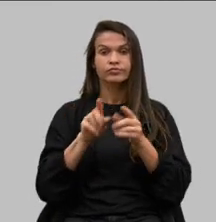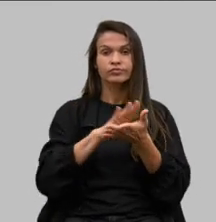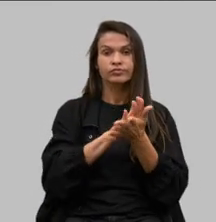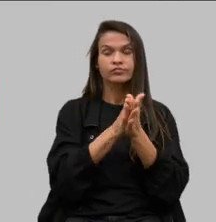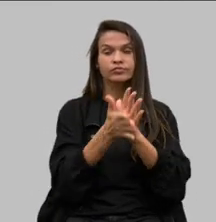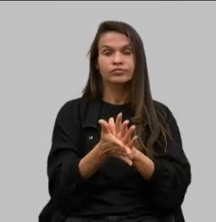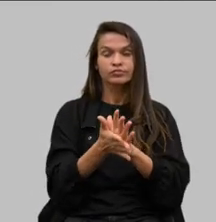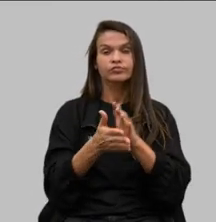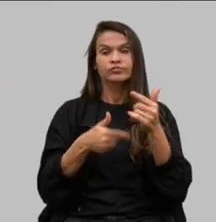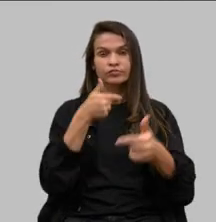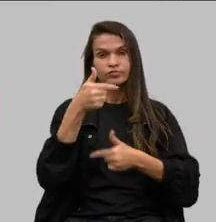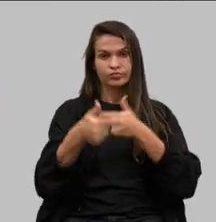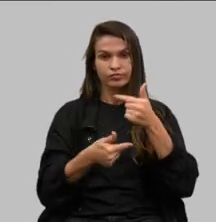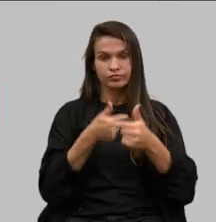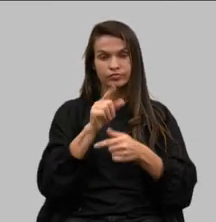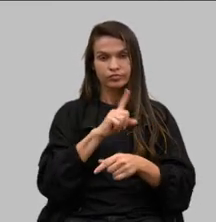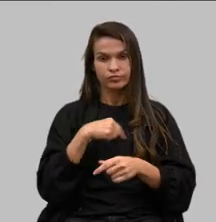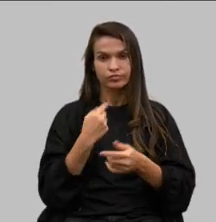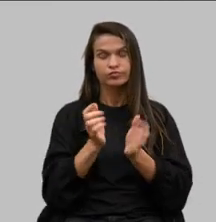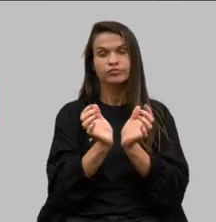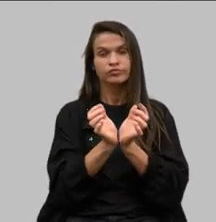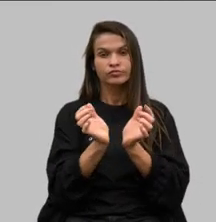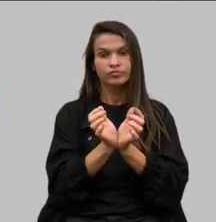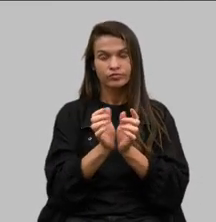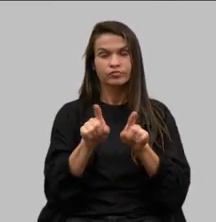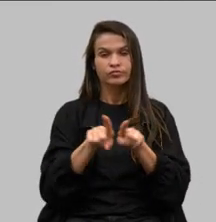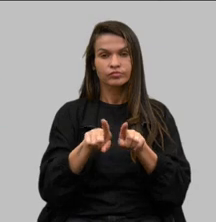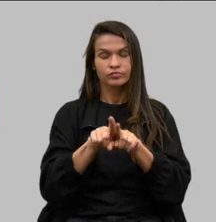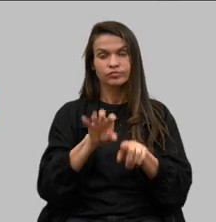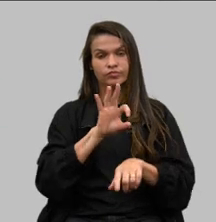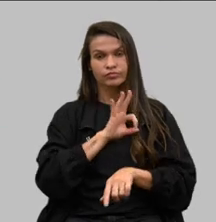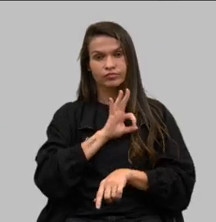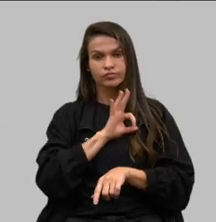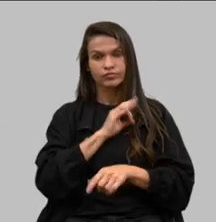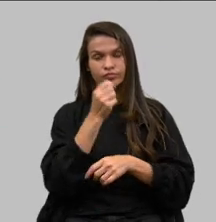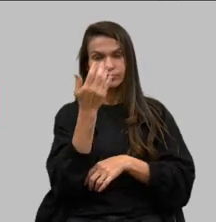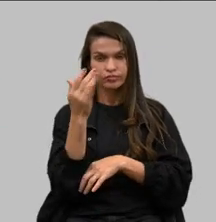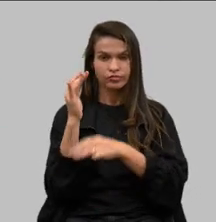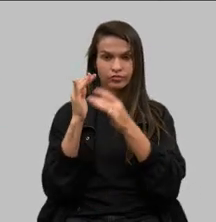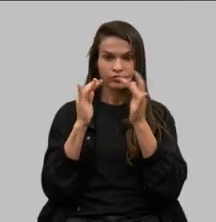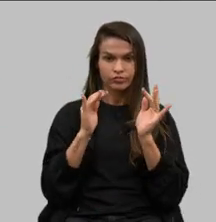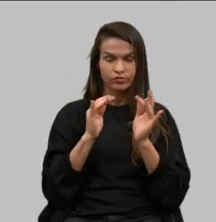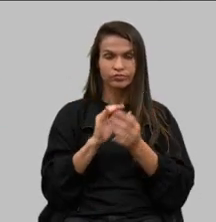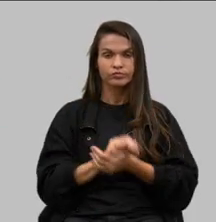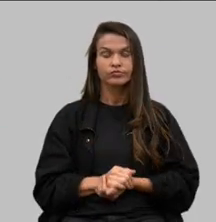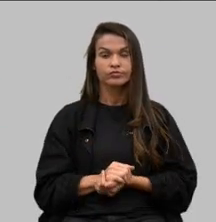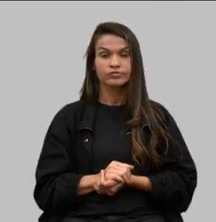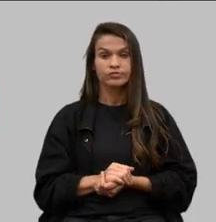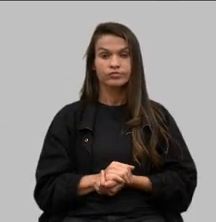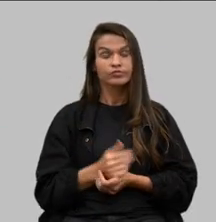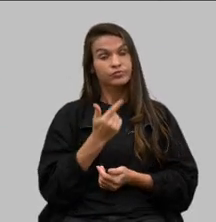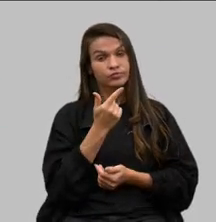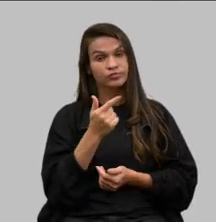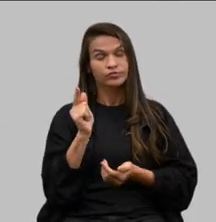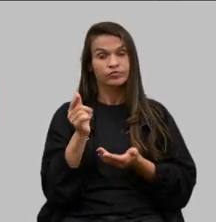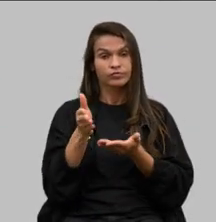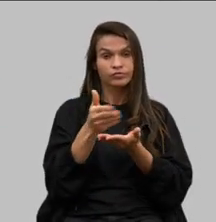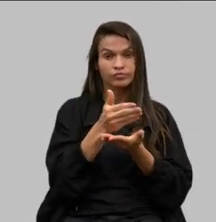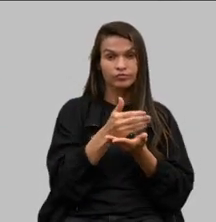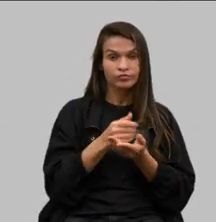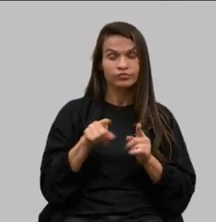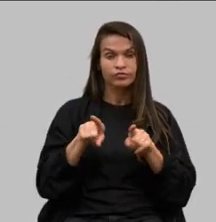atuação e das nossas equipes e também da Polícia Ambiental bem esse é um outro dado também